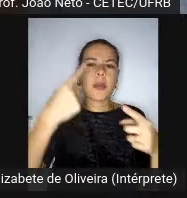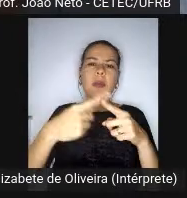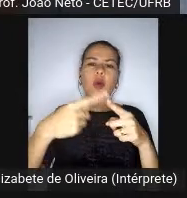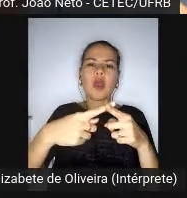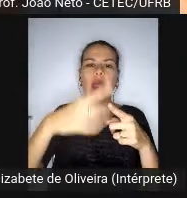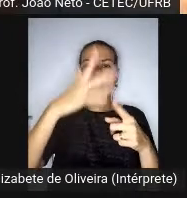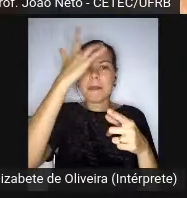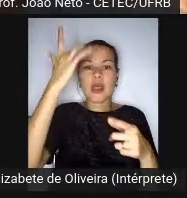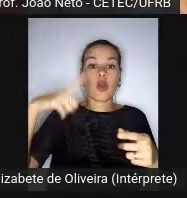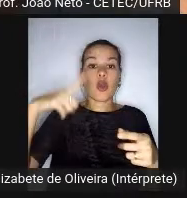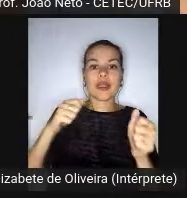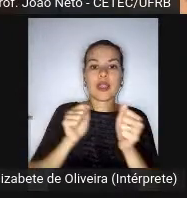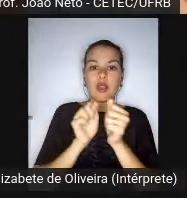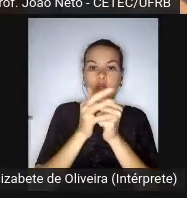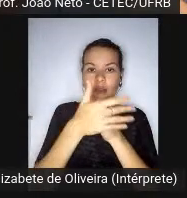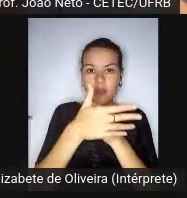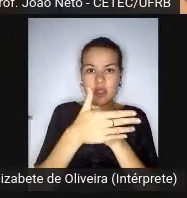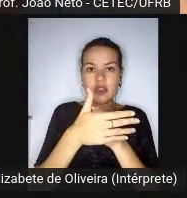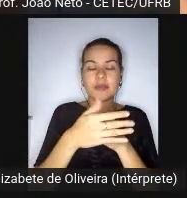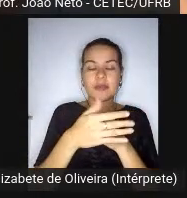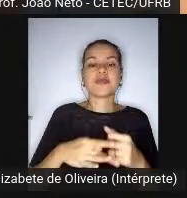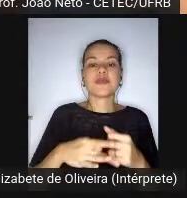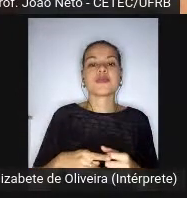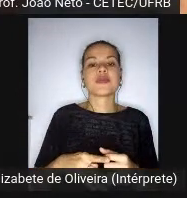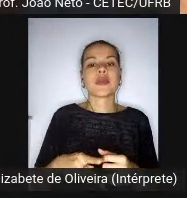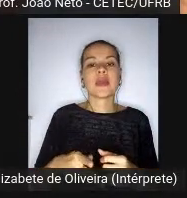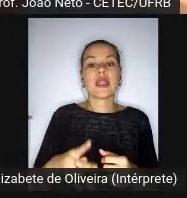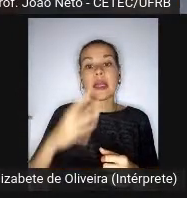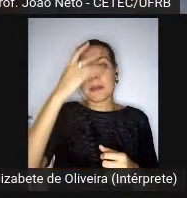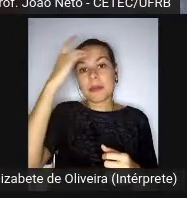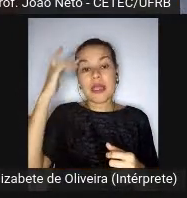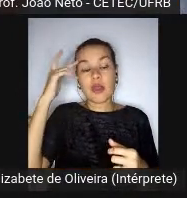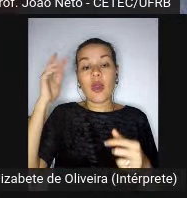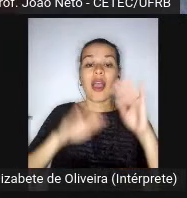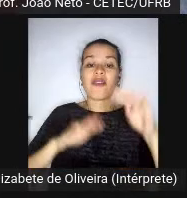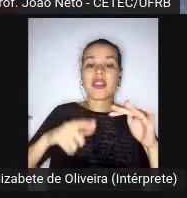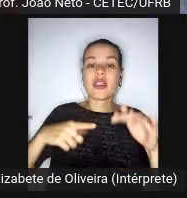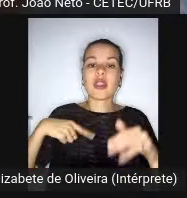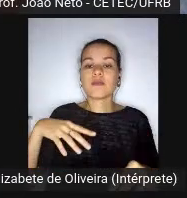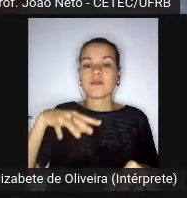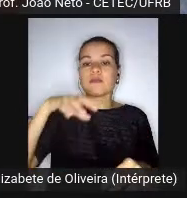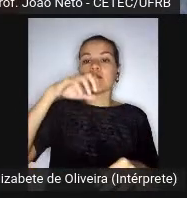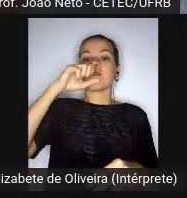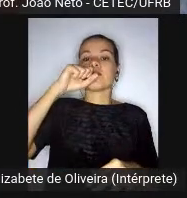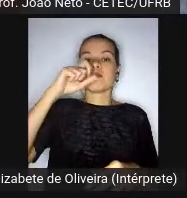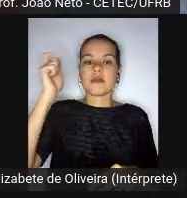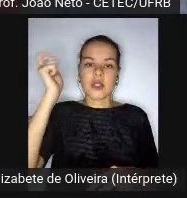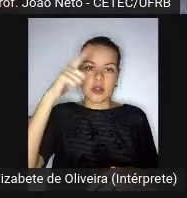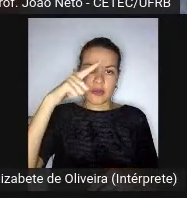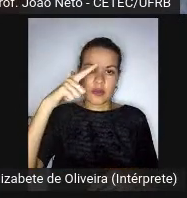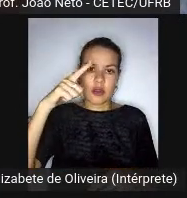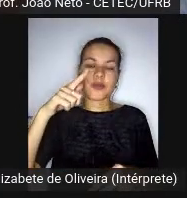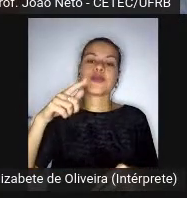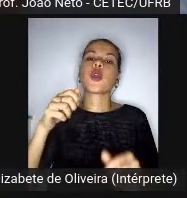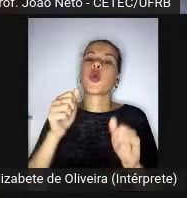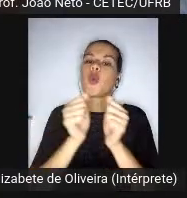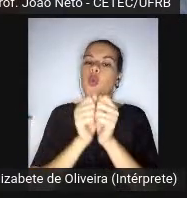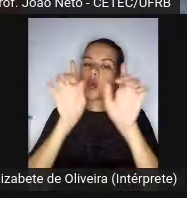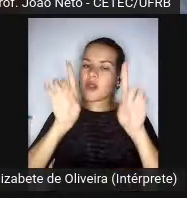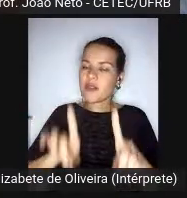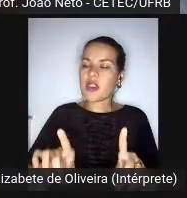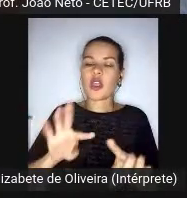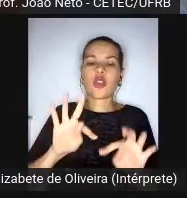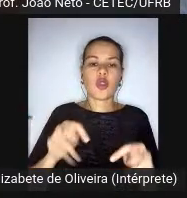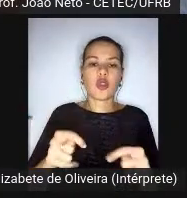com deficiência é tem a respiração comprometida e essas pessoas elas precisam passar